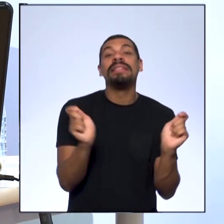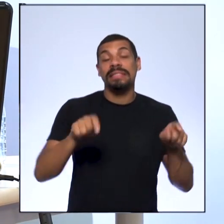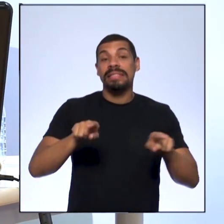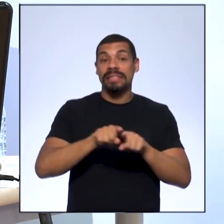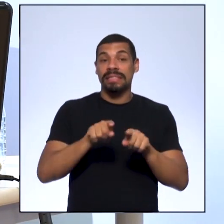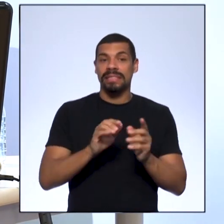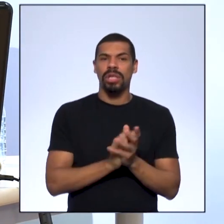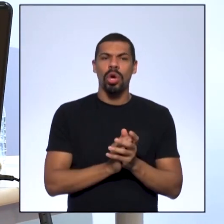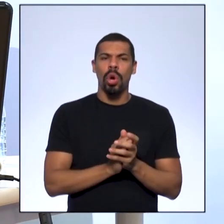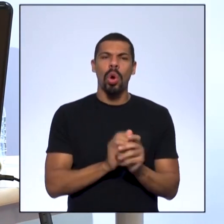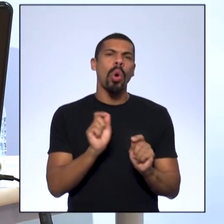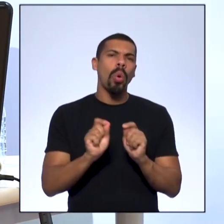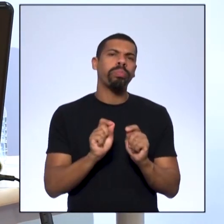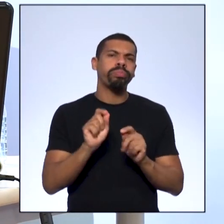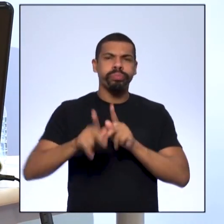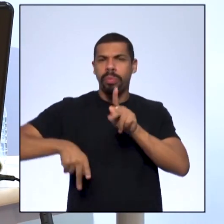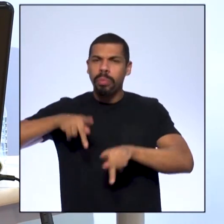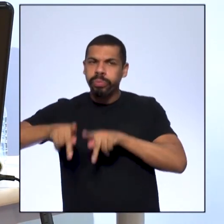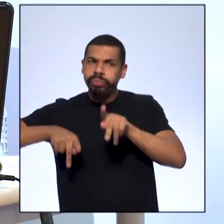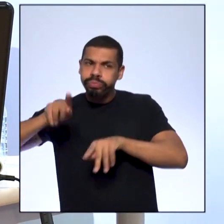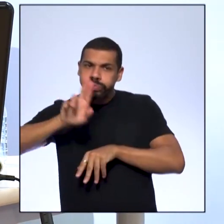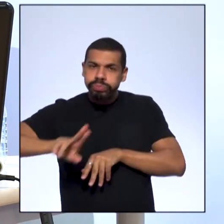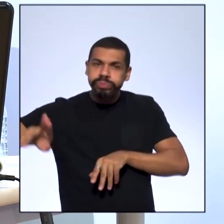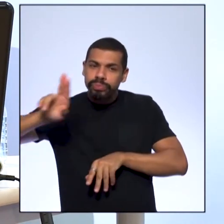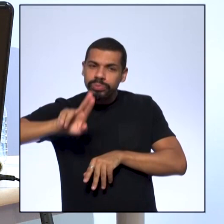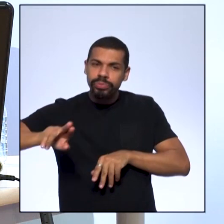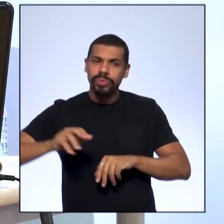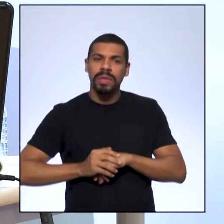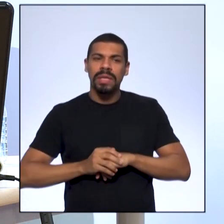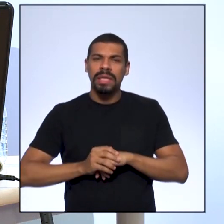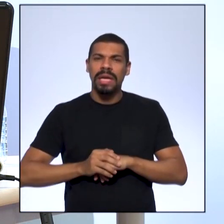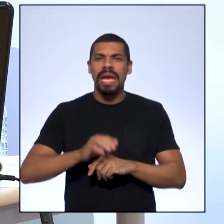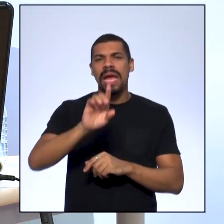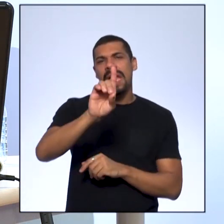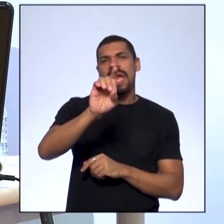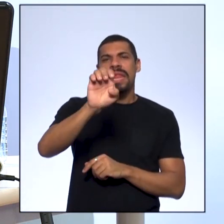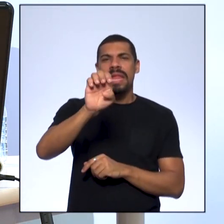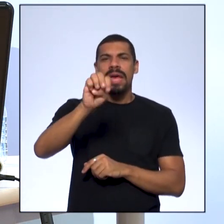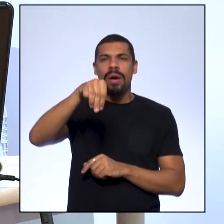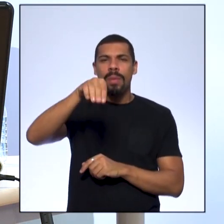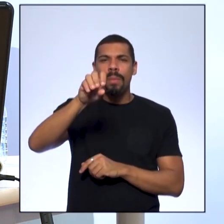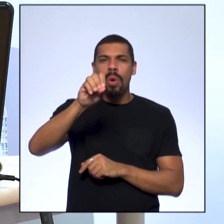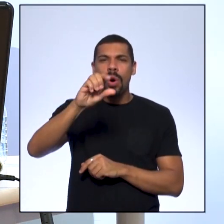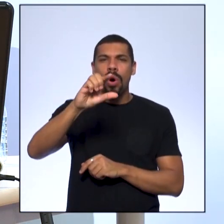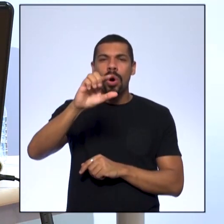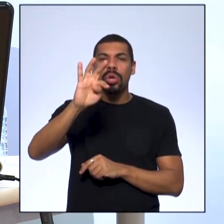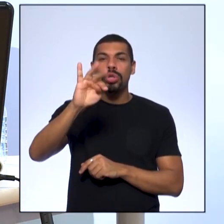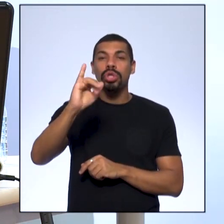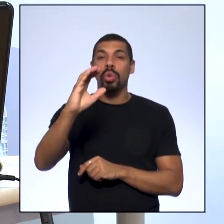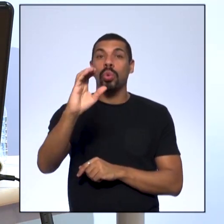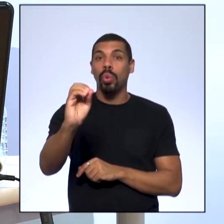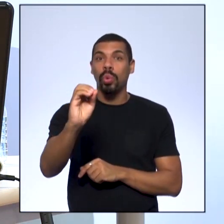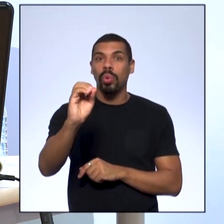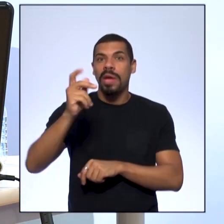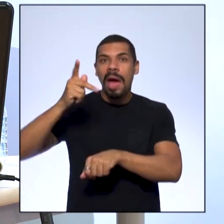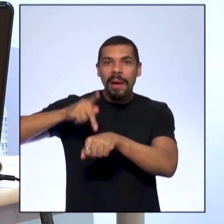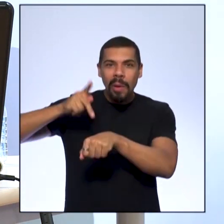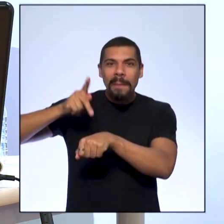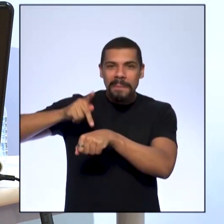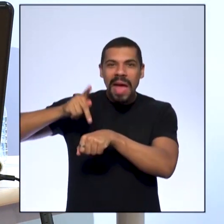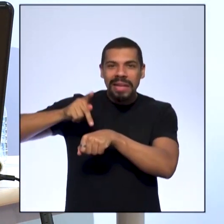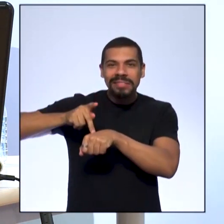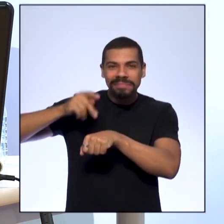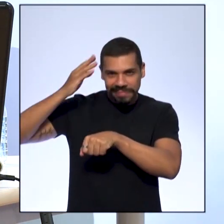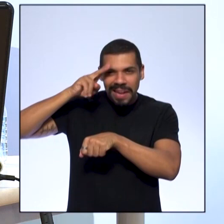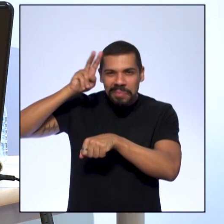entre a população é o demótico, que é aquele da pedra de Roseta, tá? Então, a alternativa C é a correta. Vamos para